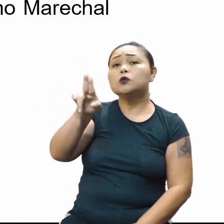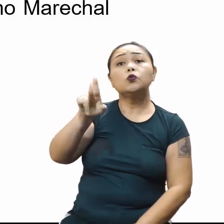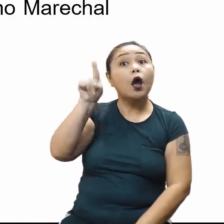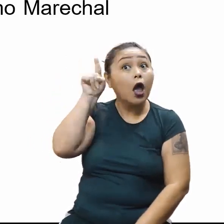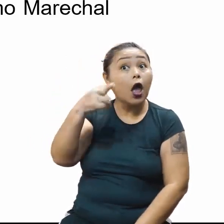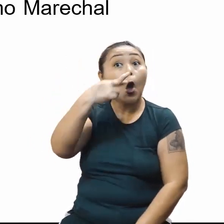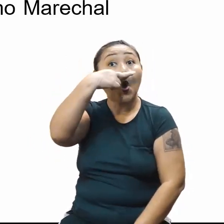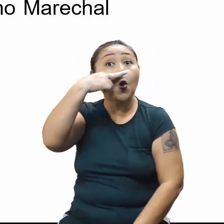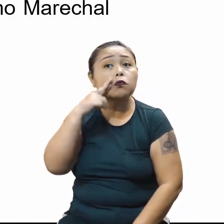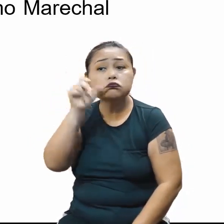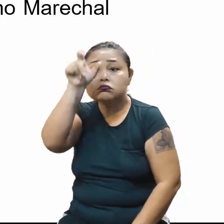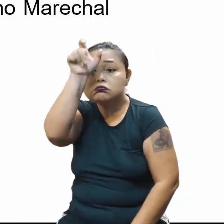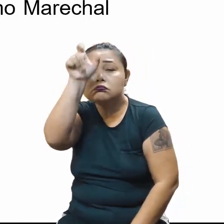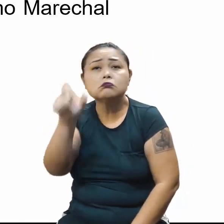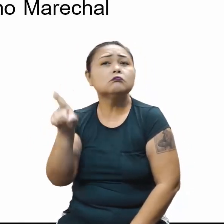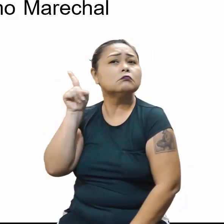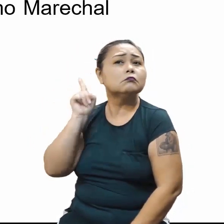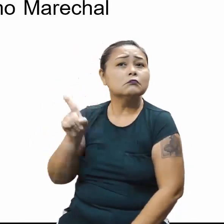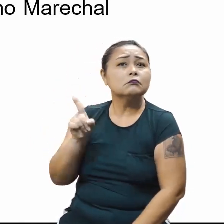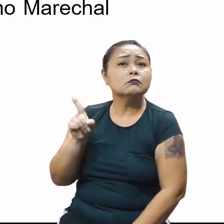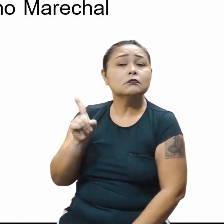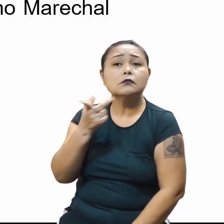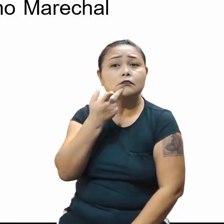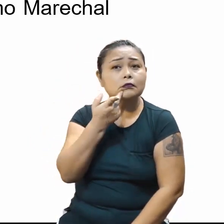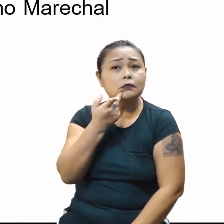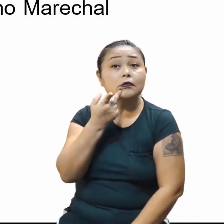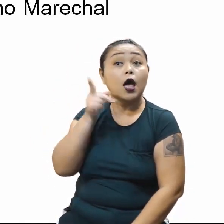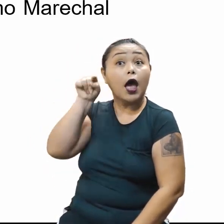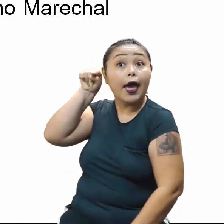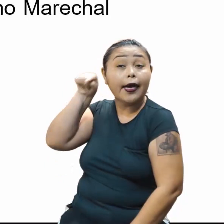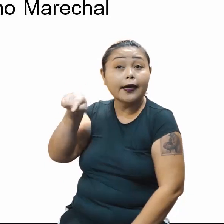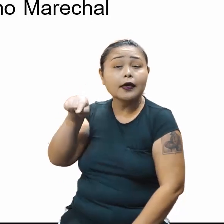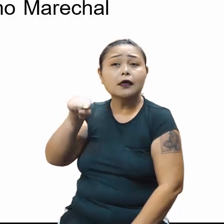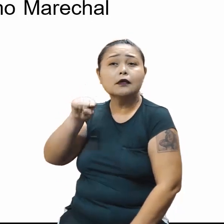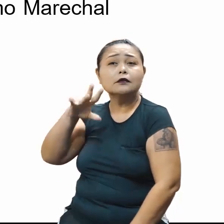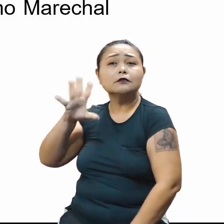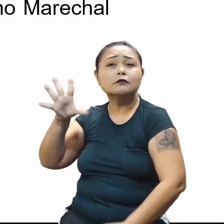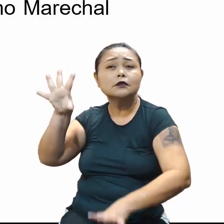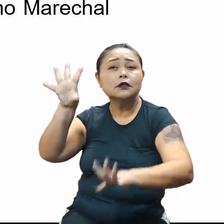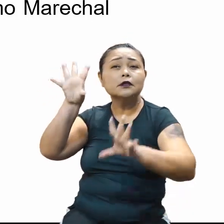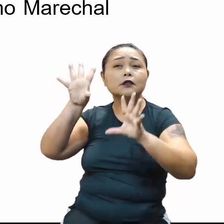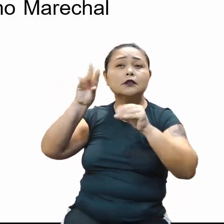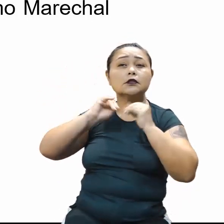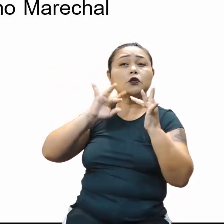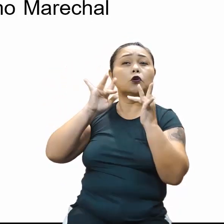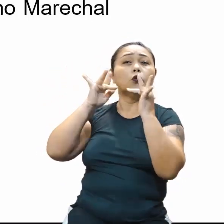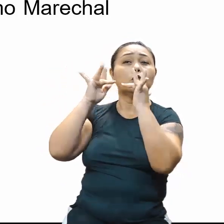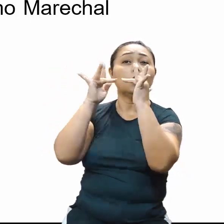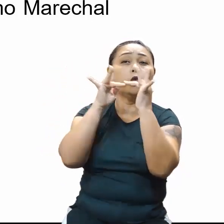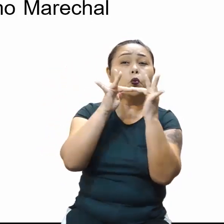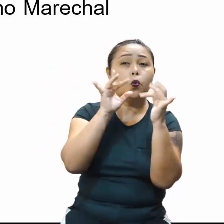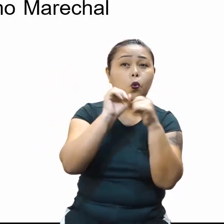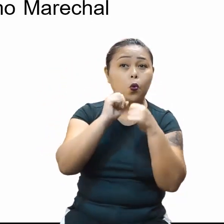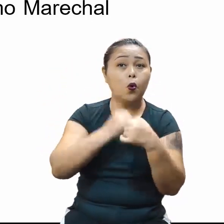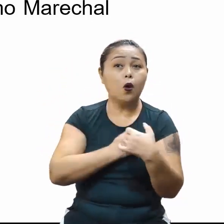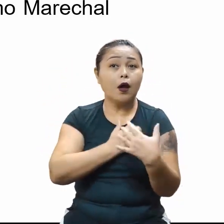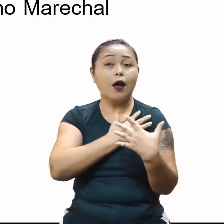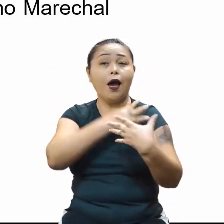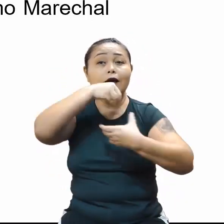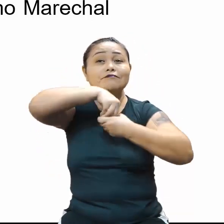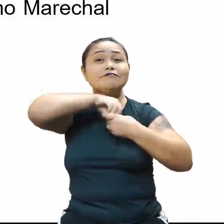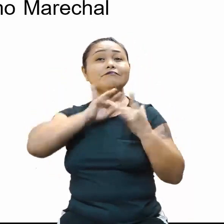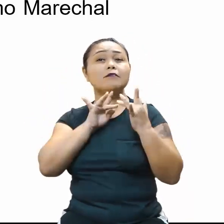É Rondon. Como eu falei para vocês, ele com seu espírito indigenista, era um militar